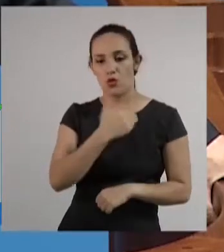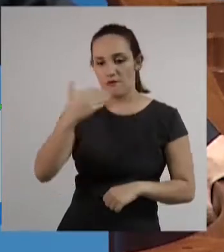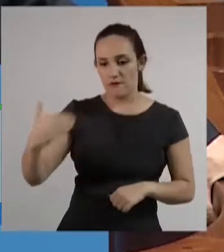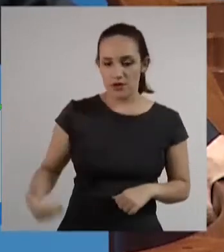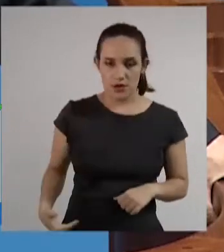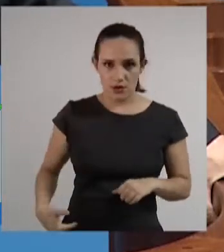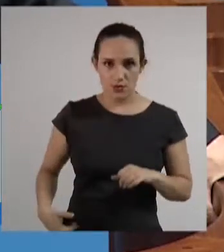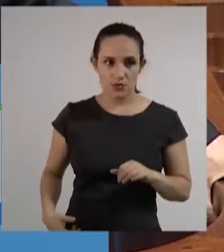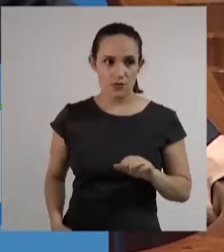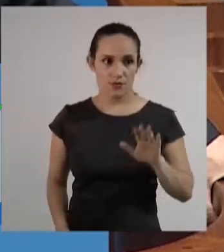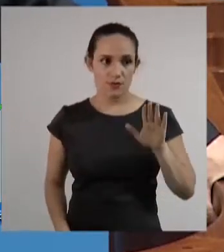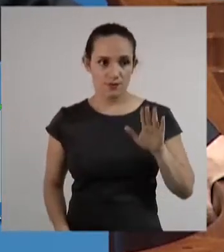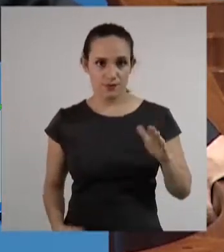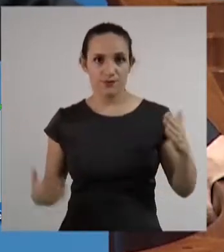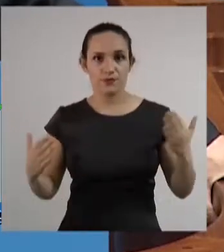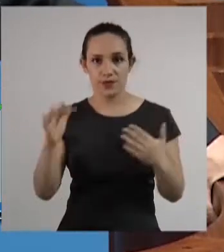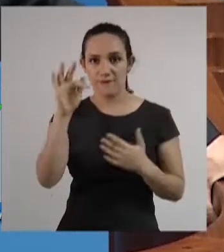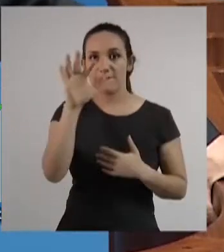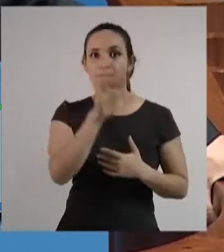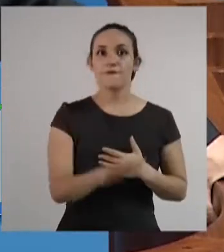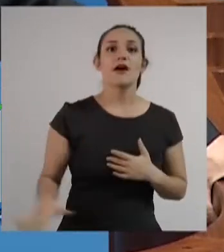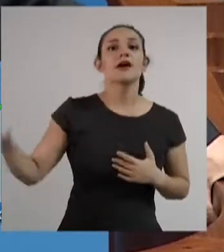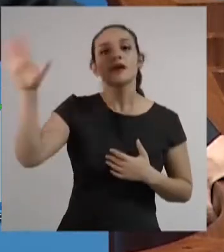do governo federal.